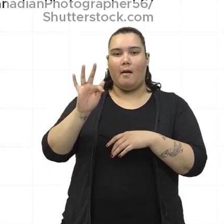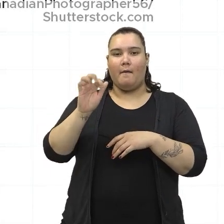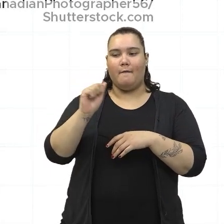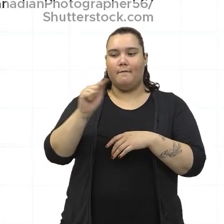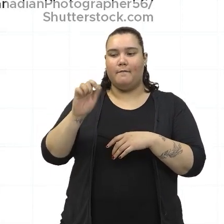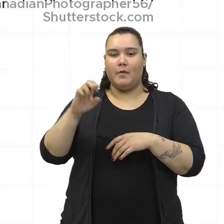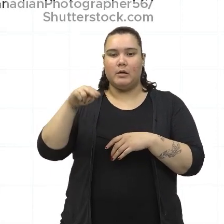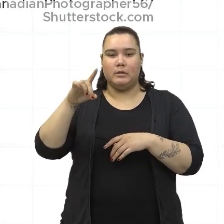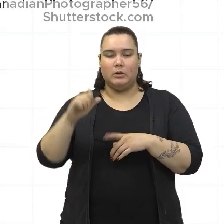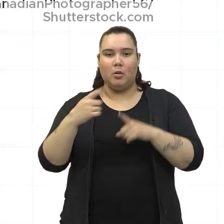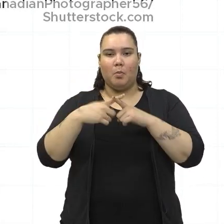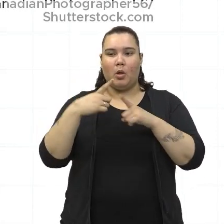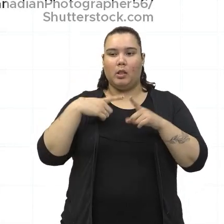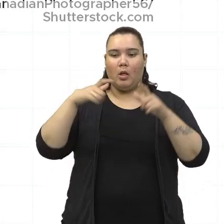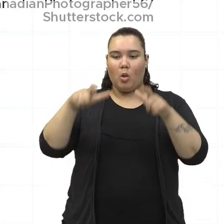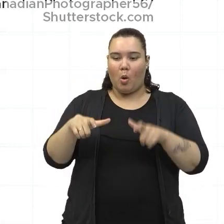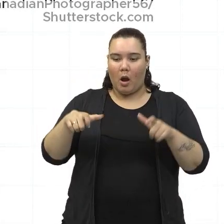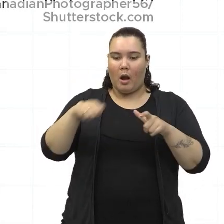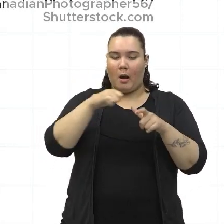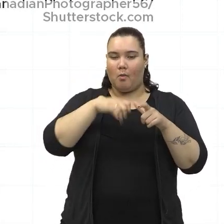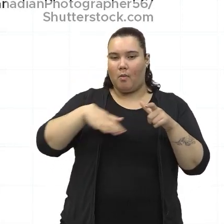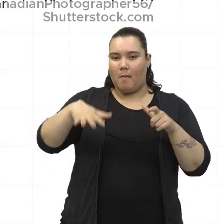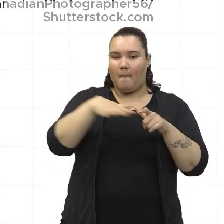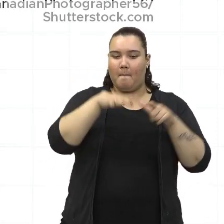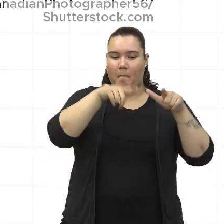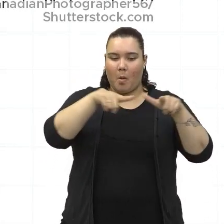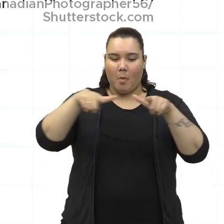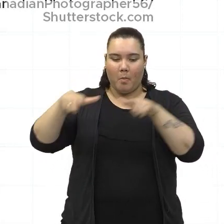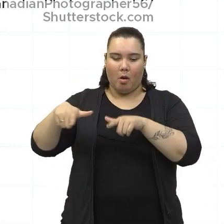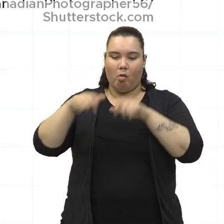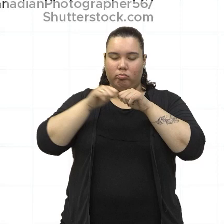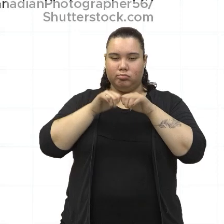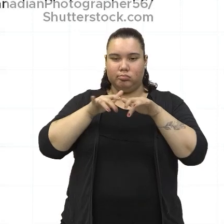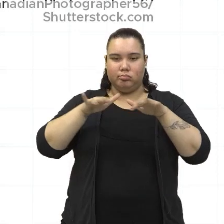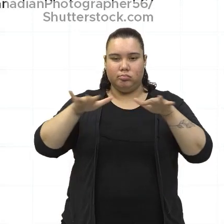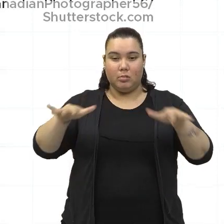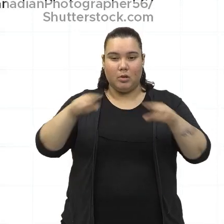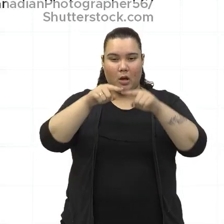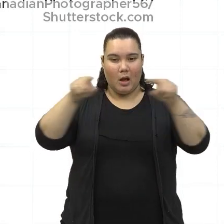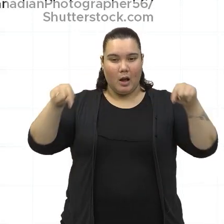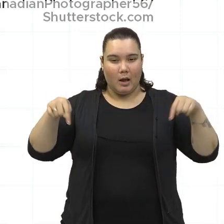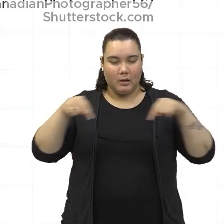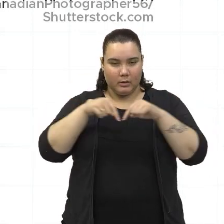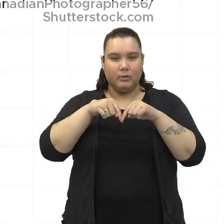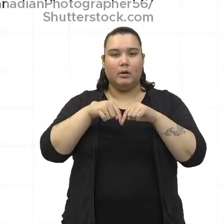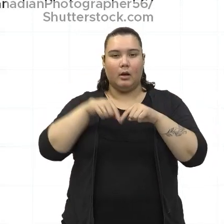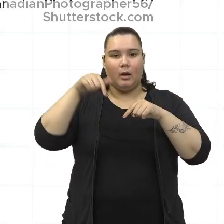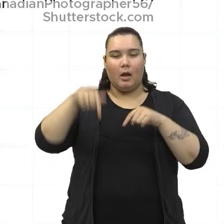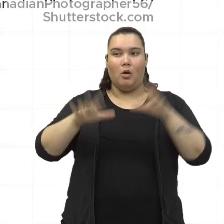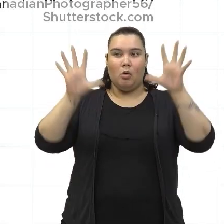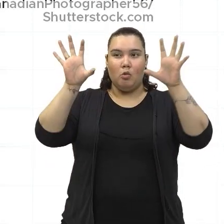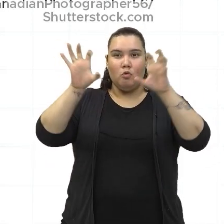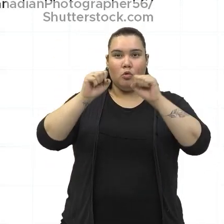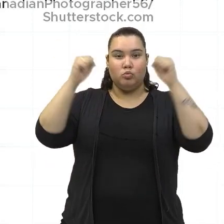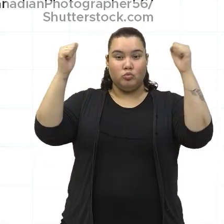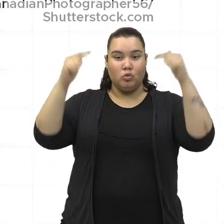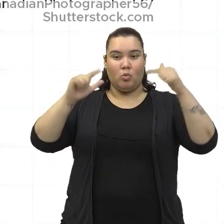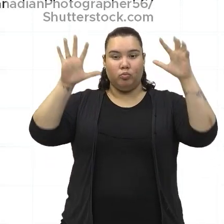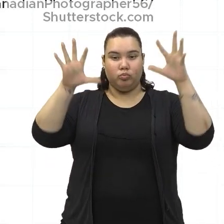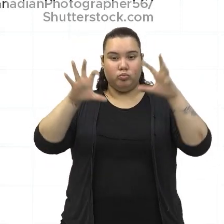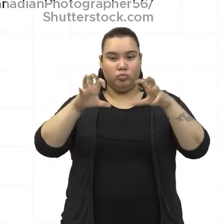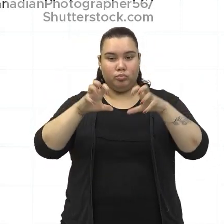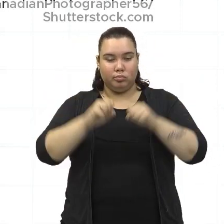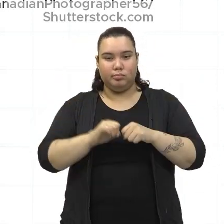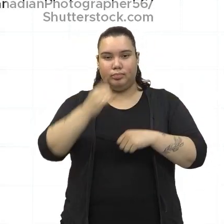placas ali em uma determinada região para justamente captar essas radiações eletromagnéticas que vão ser emitidas pelo